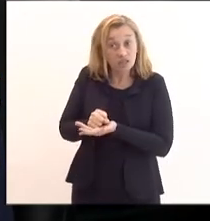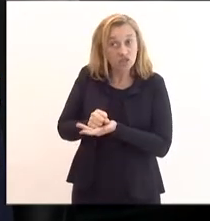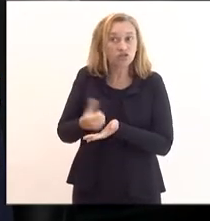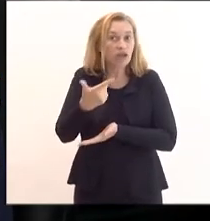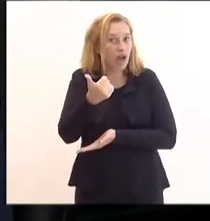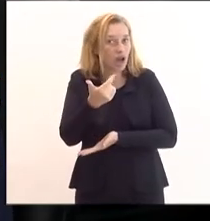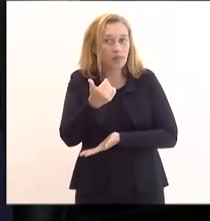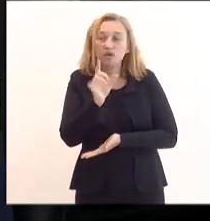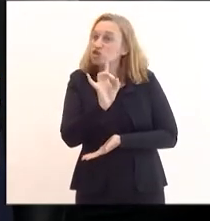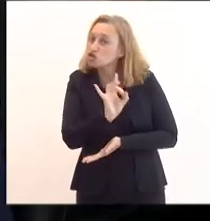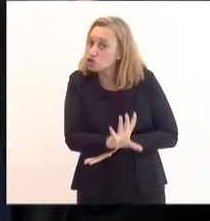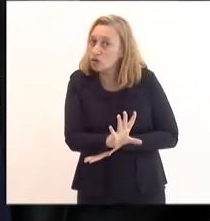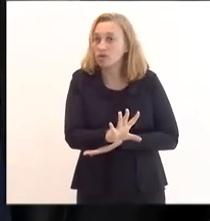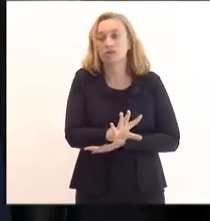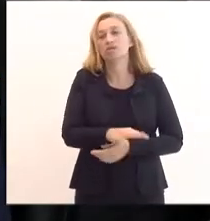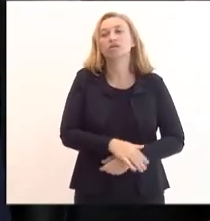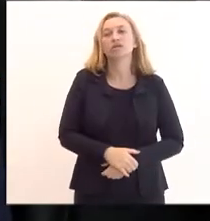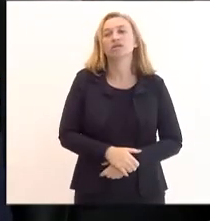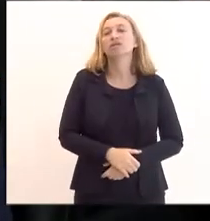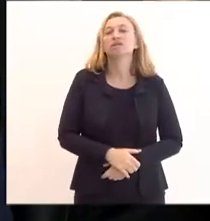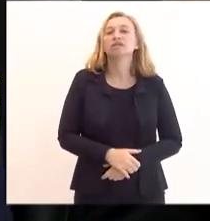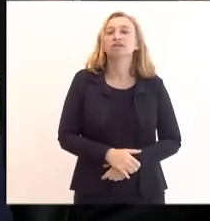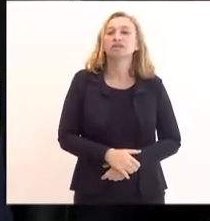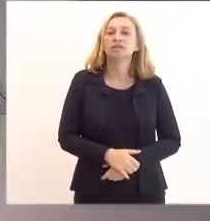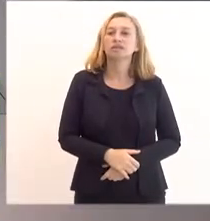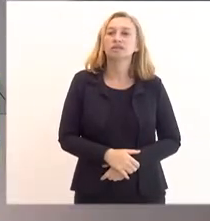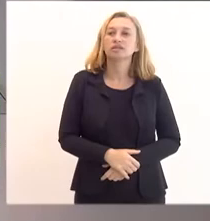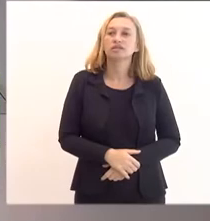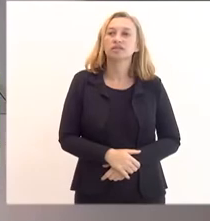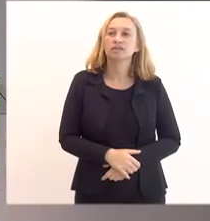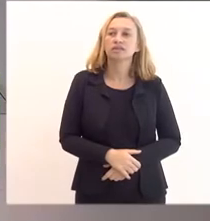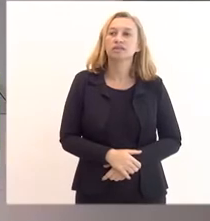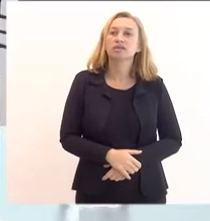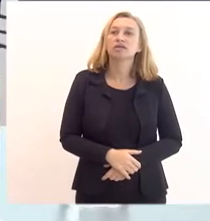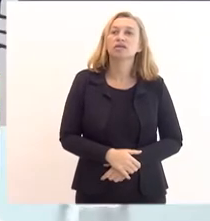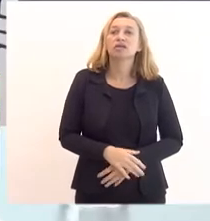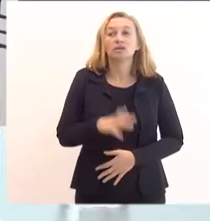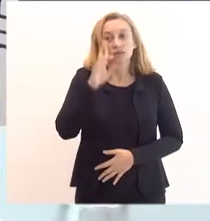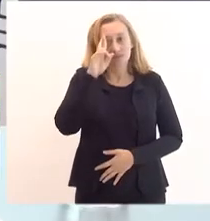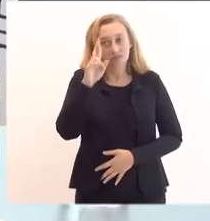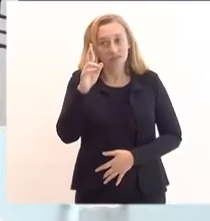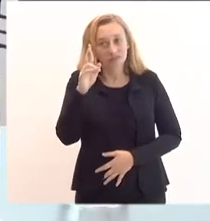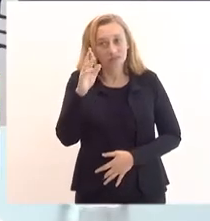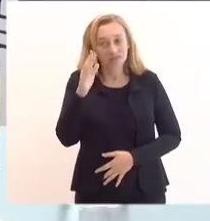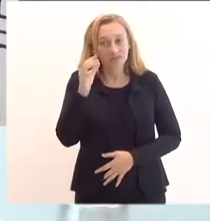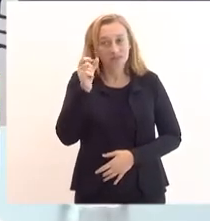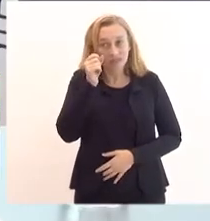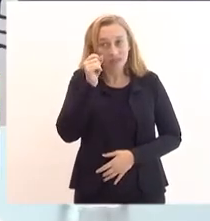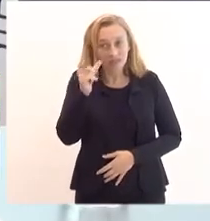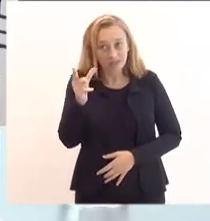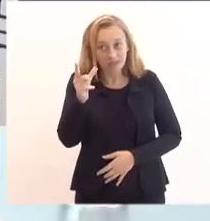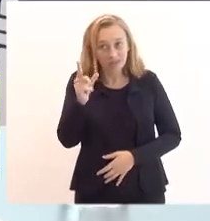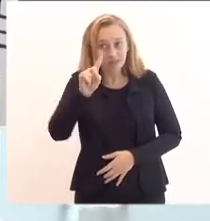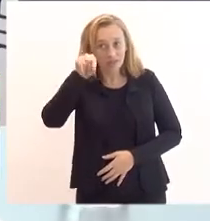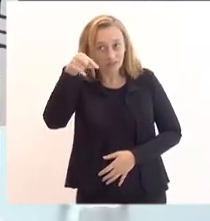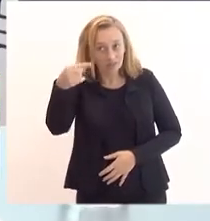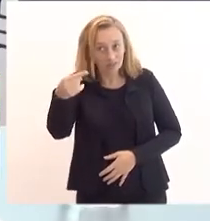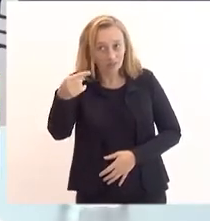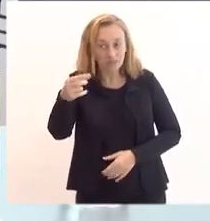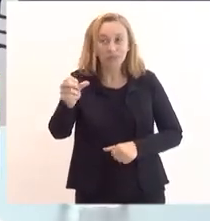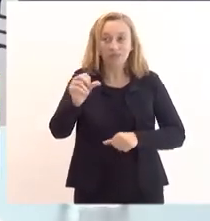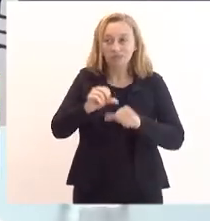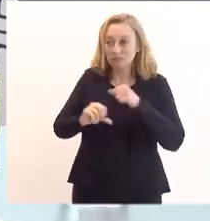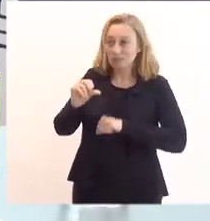extra, é um argumento a mais. Mas só de convir, o senhor está alertando sobre uma outra